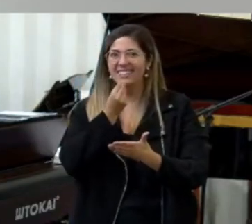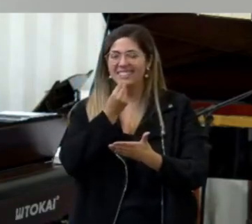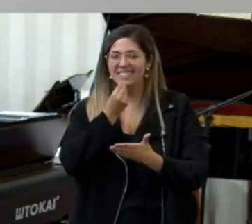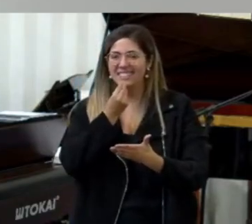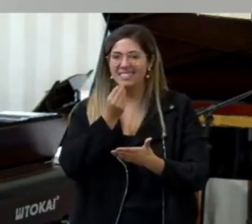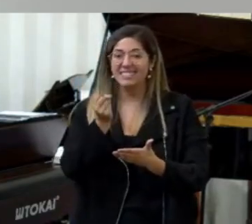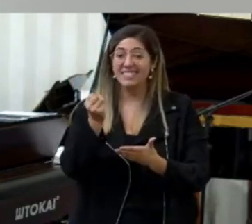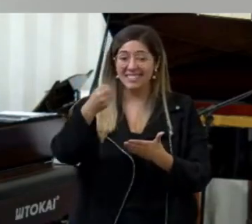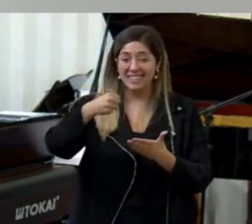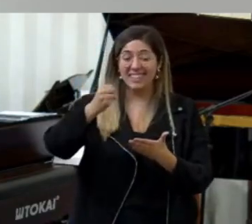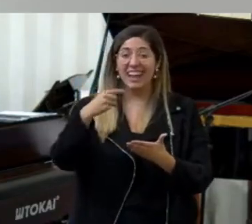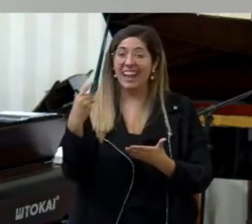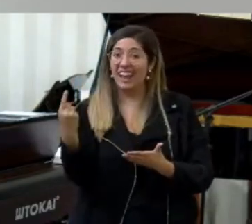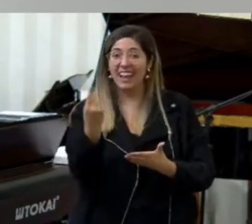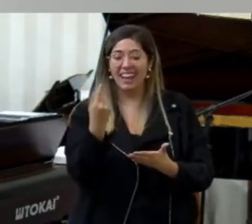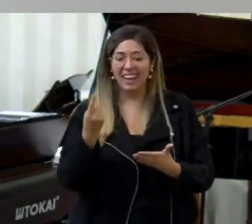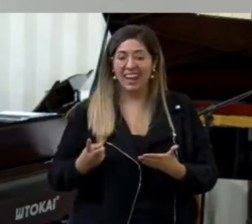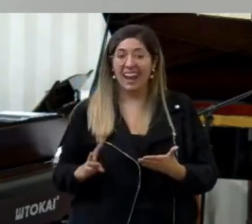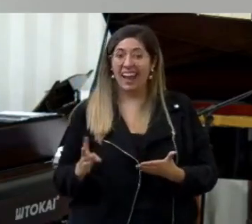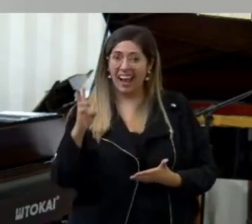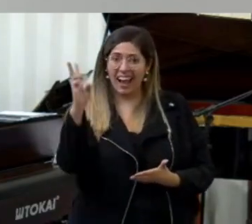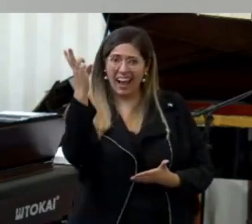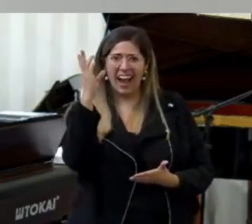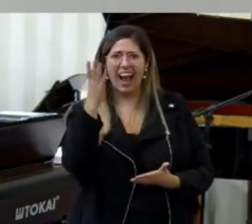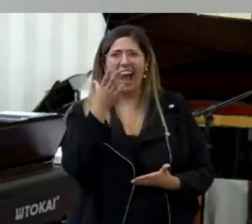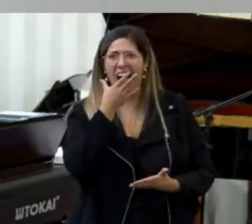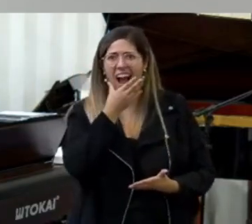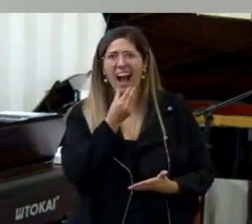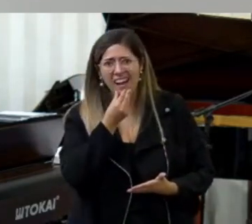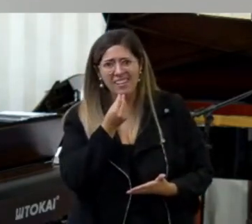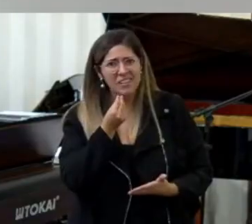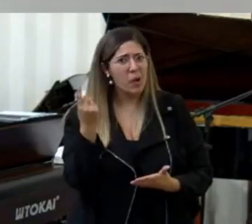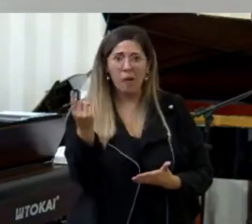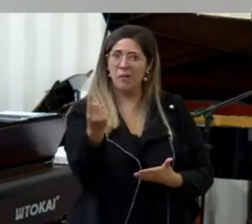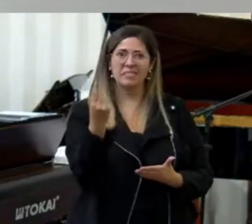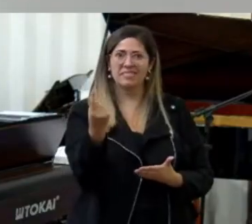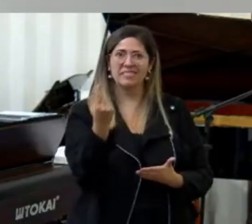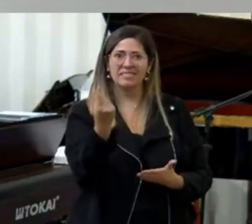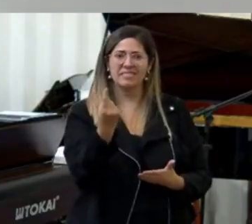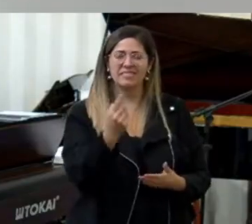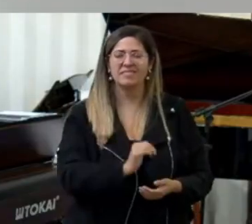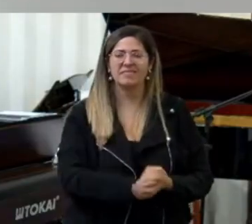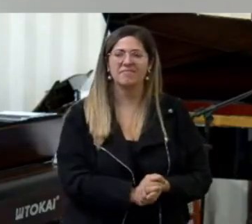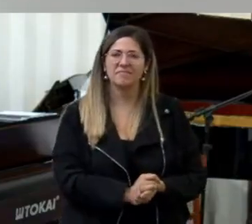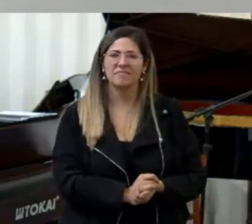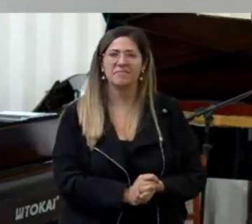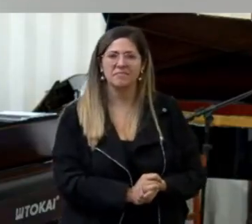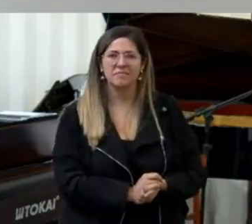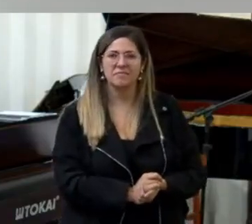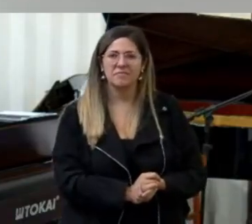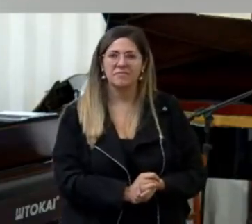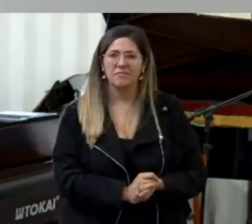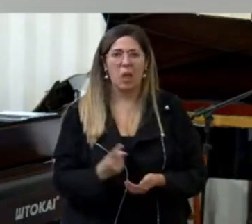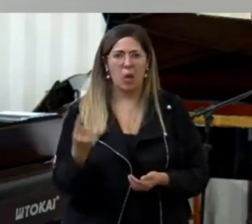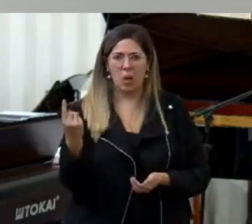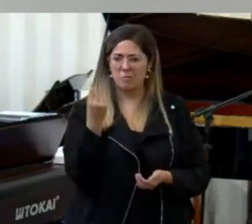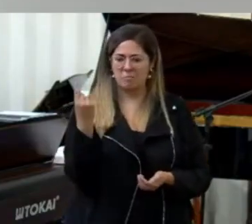Sim, Deus é o único valor para o ser humano. Se tem uma coisa que importa na minha vida, se tem uma coisa que deveria